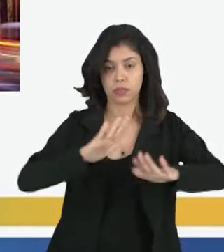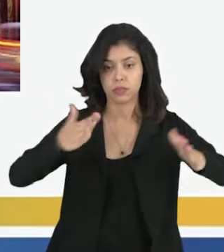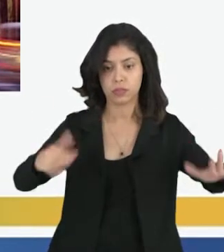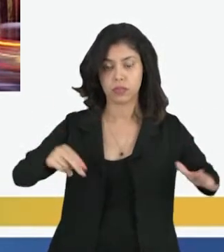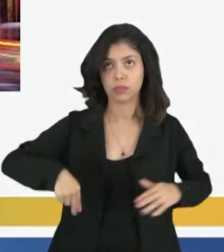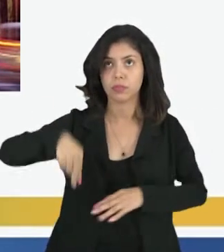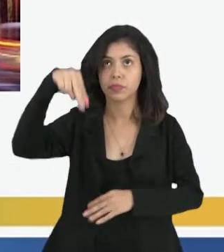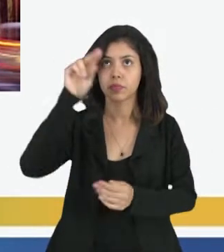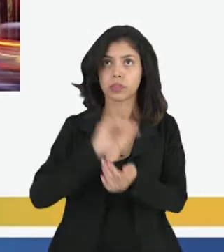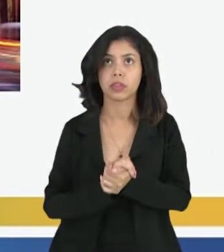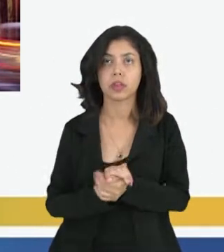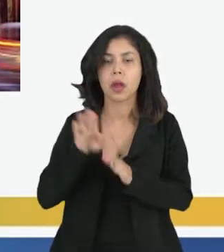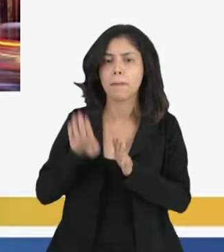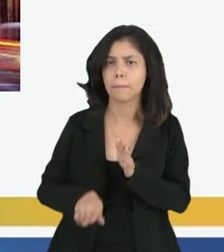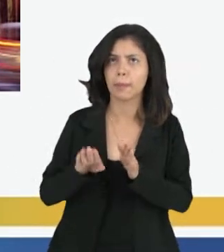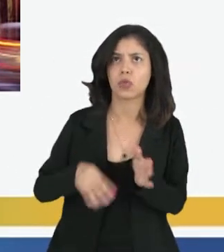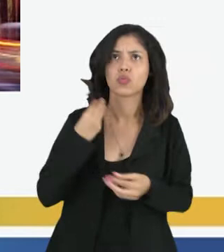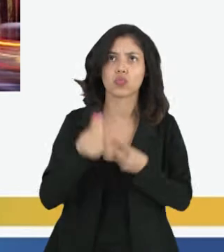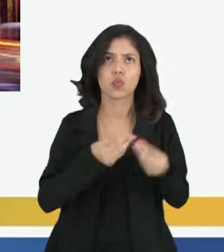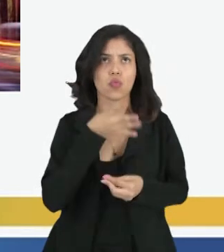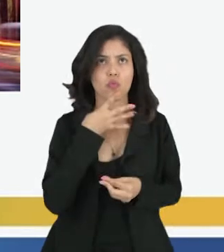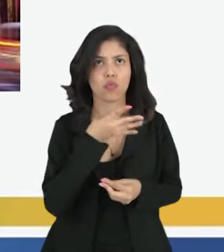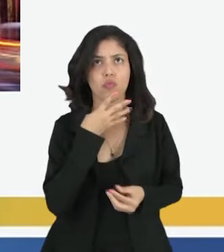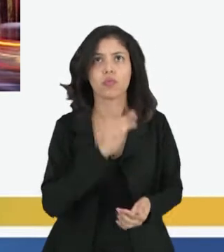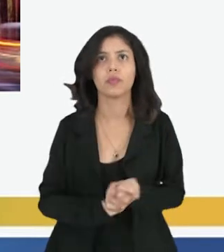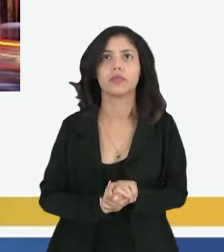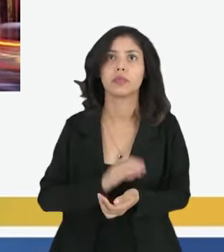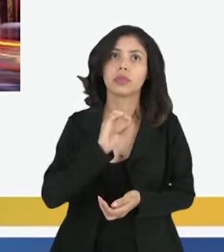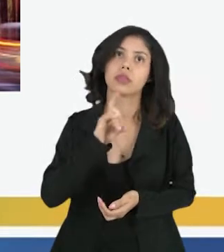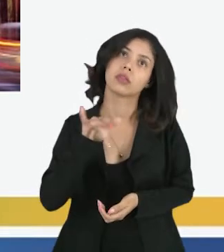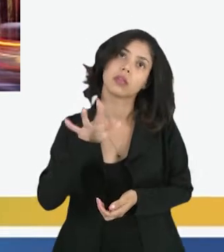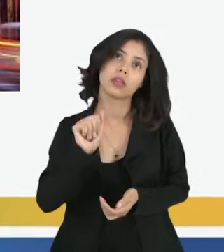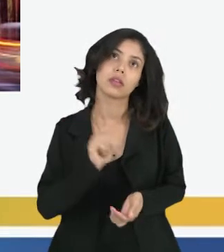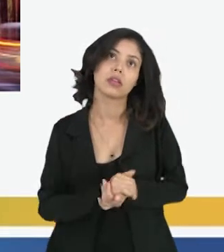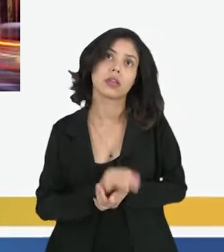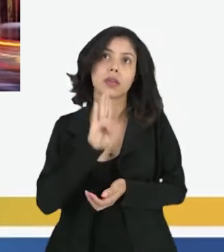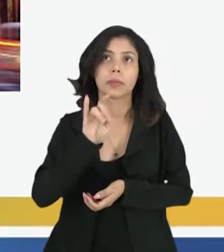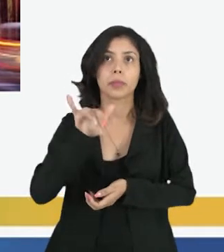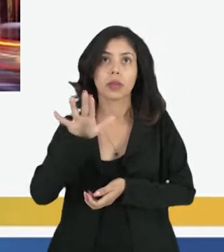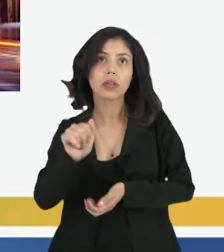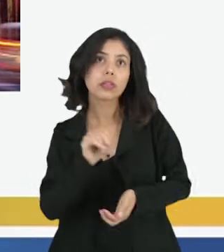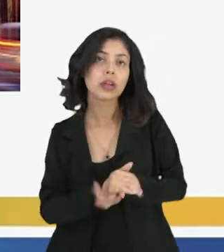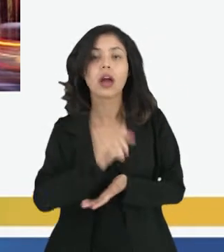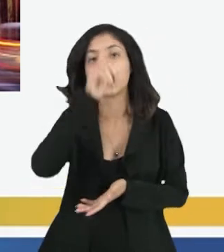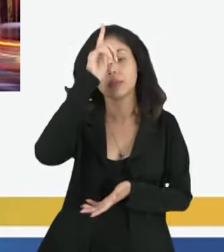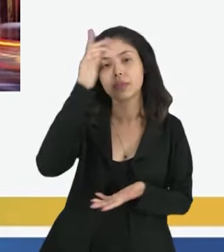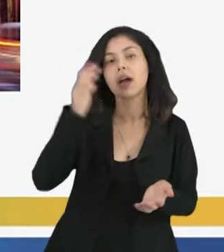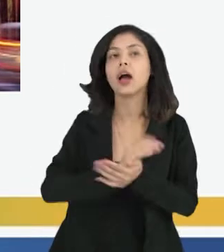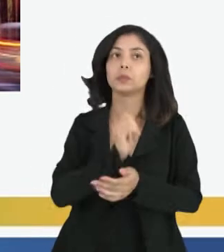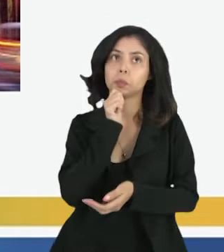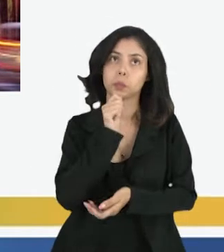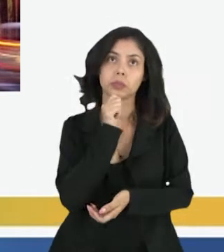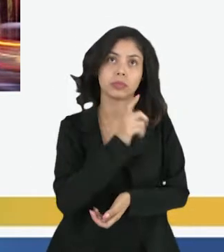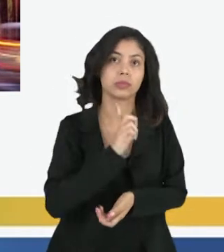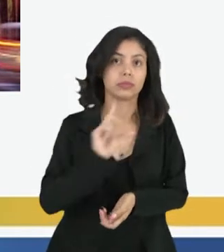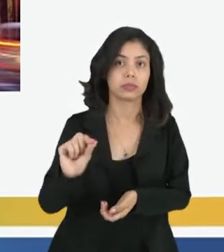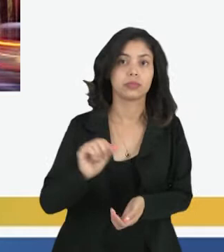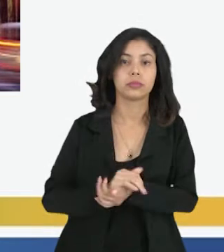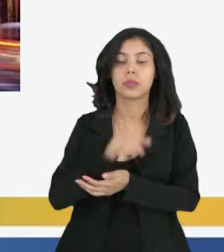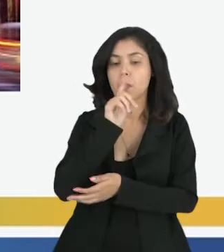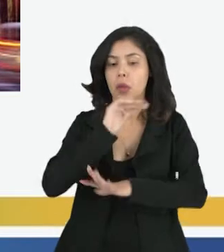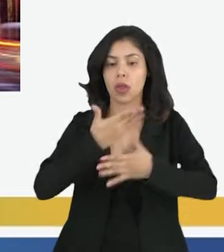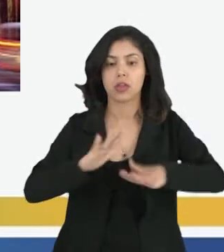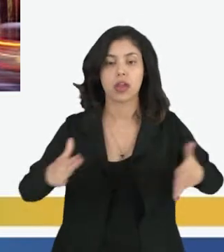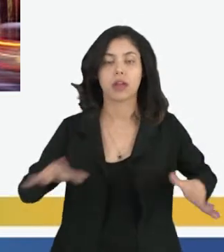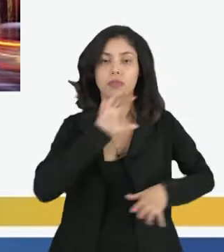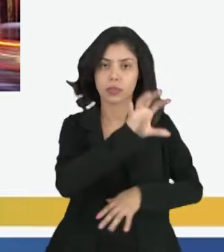Norte, Países Baixos, ou conhecido como Holanda, Bélgica, Alemanha, e outros que não têm saída para o mar, mas faz parte